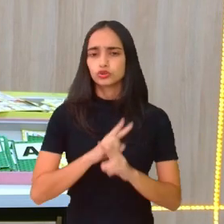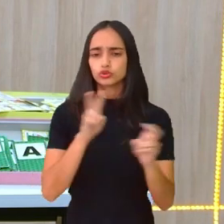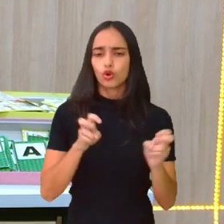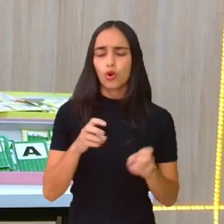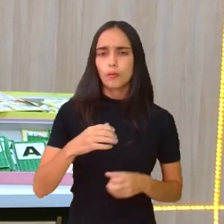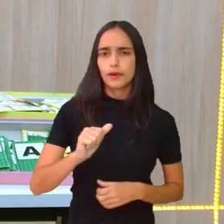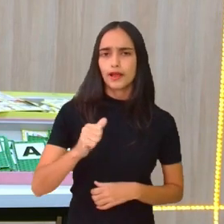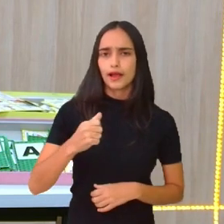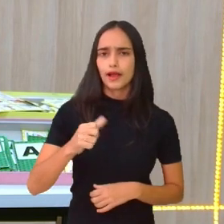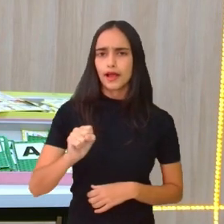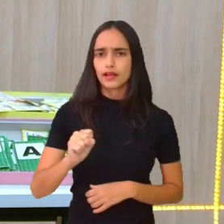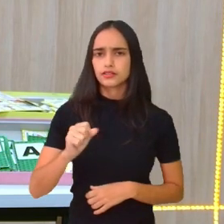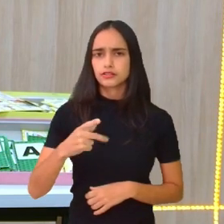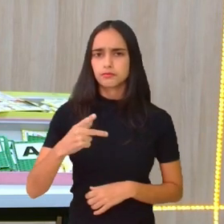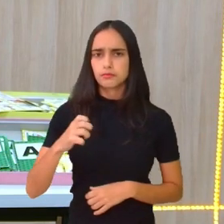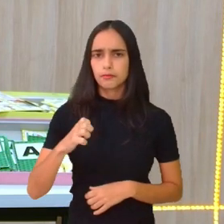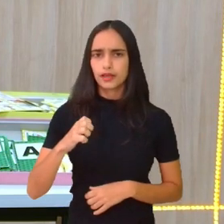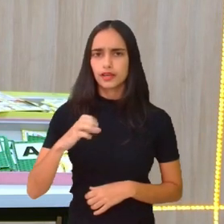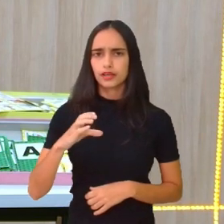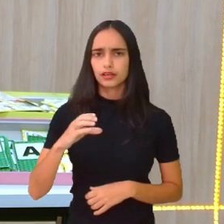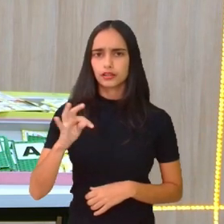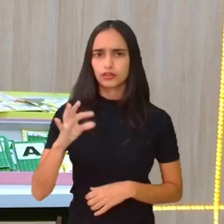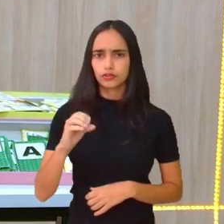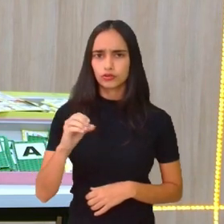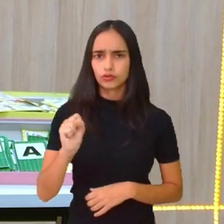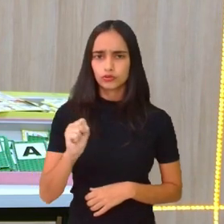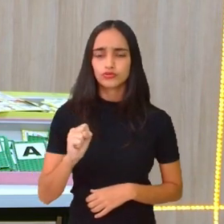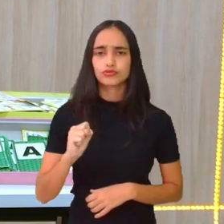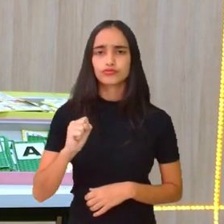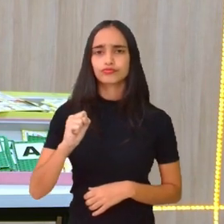do estudante que tem a necessidade de ter um olhar